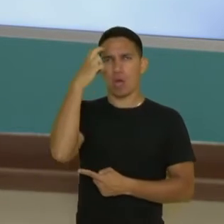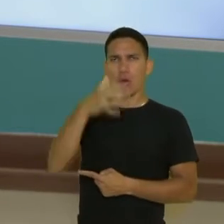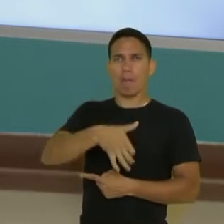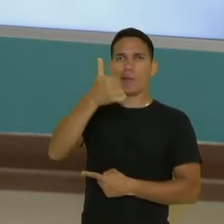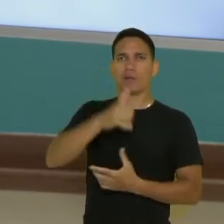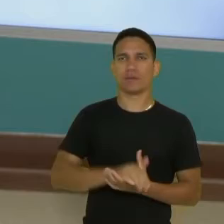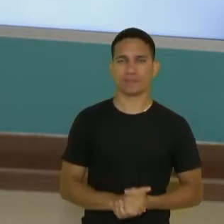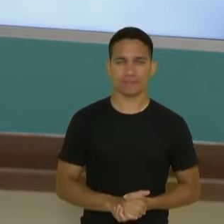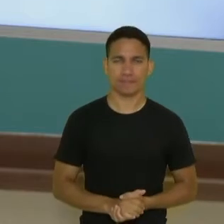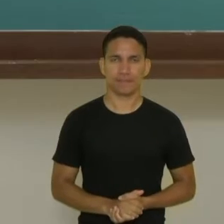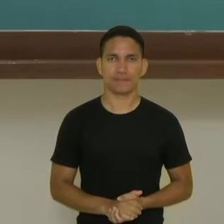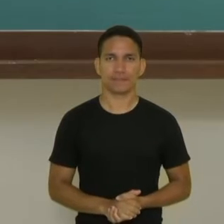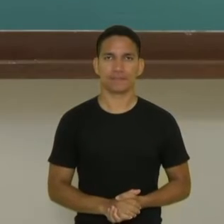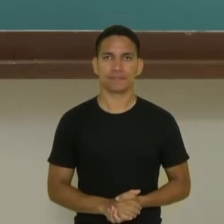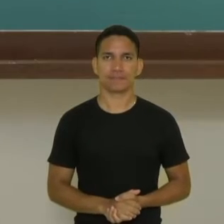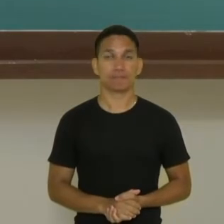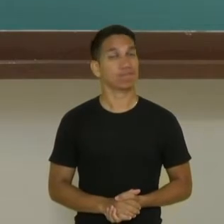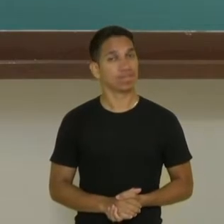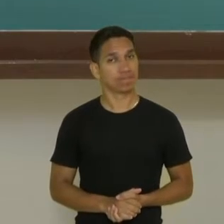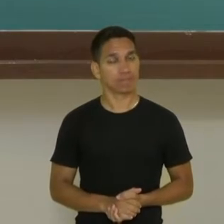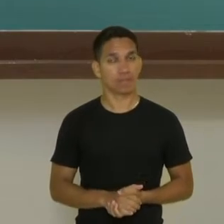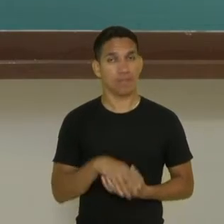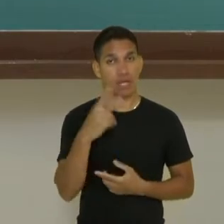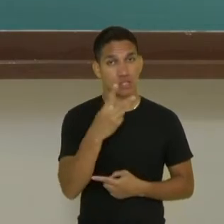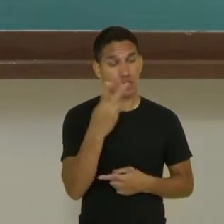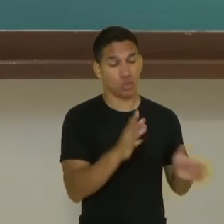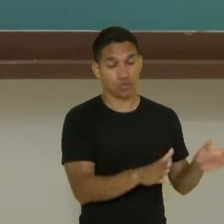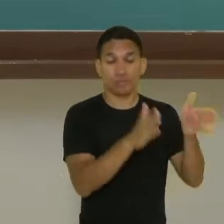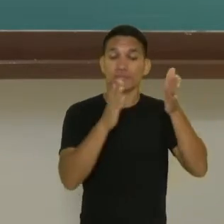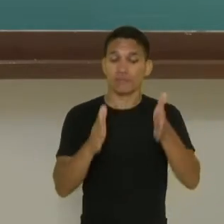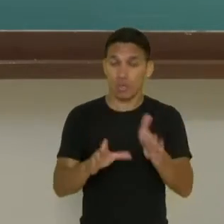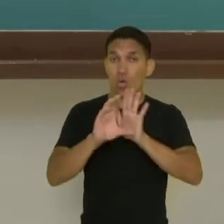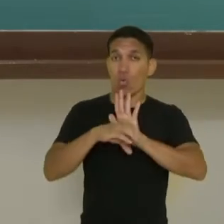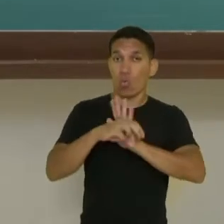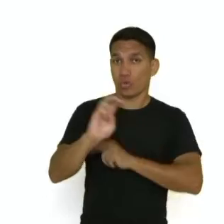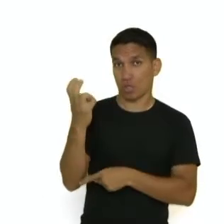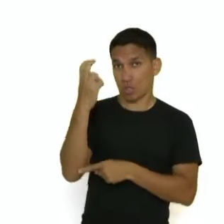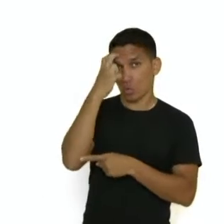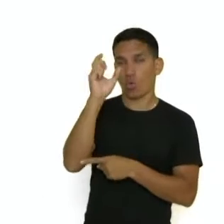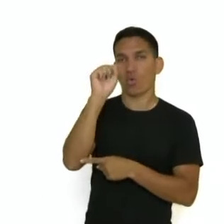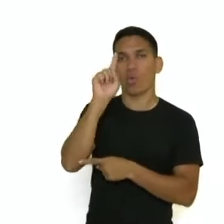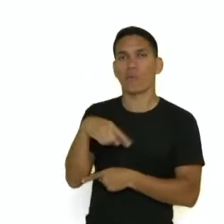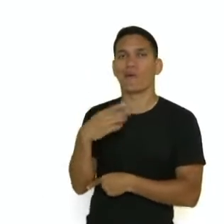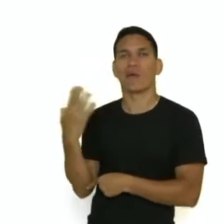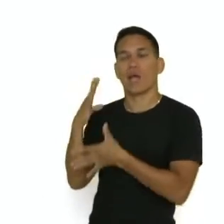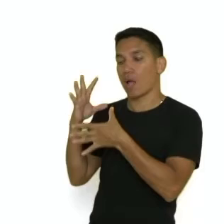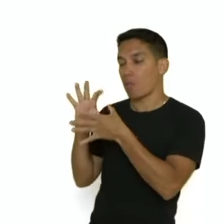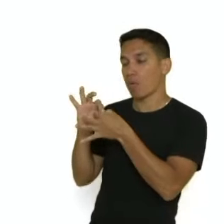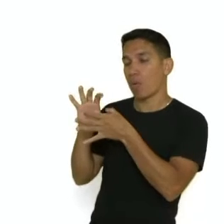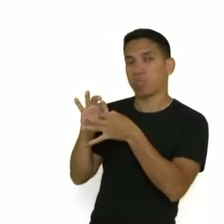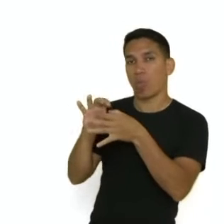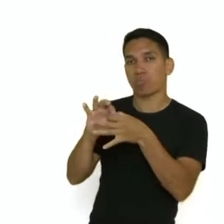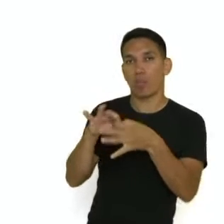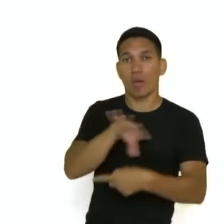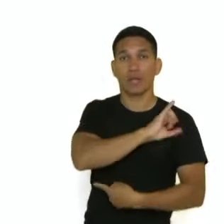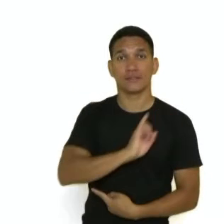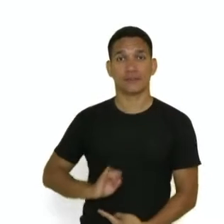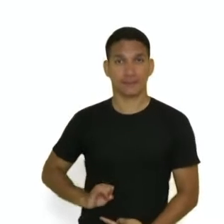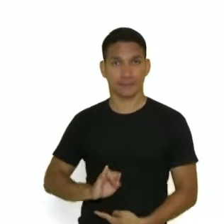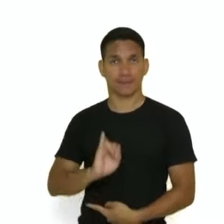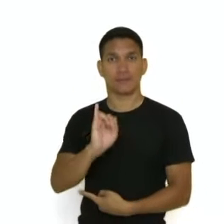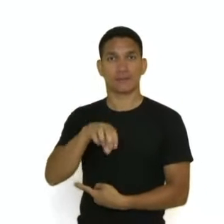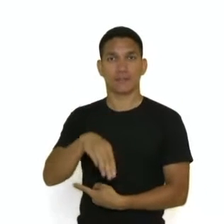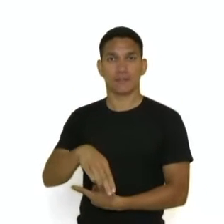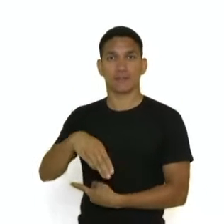Certo? A segunda fase do conceito de cultura está no contexto imperialista do